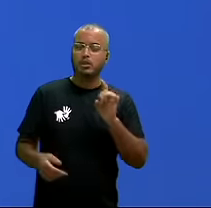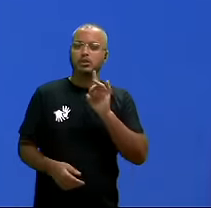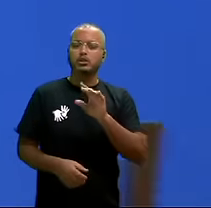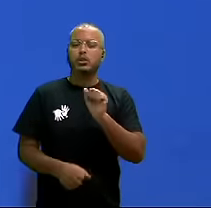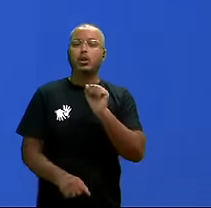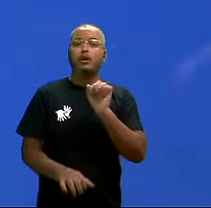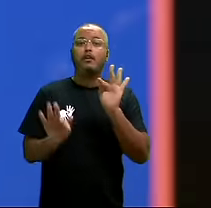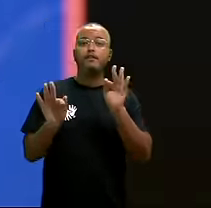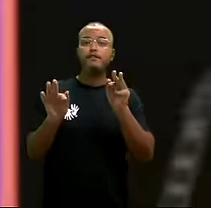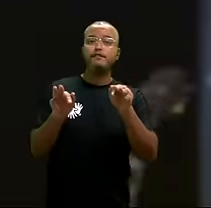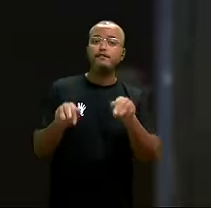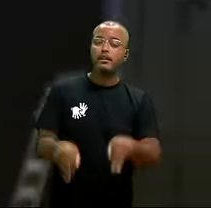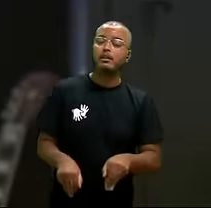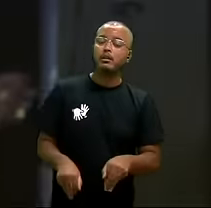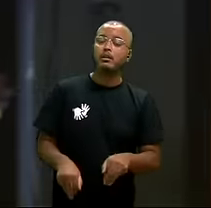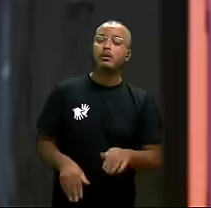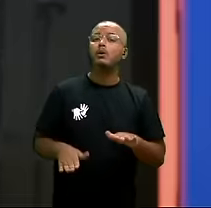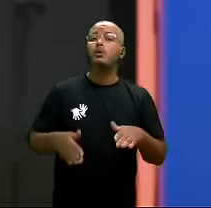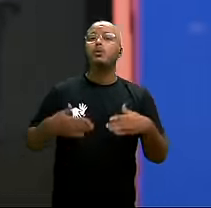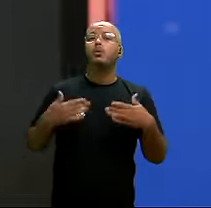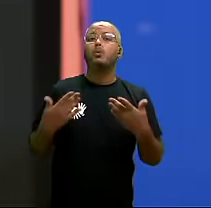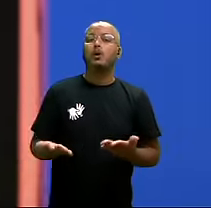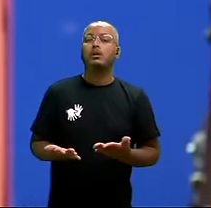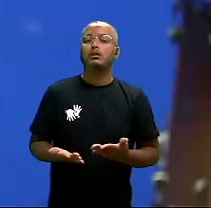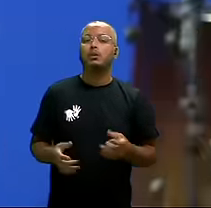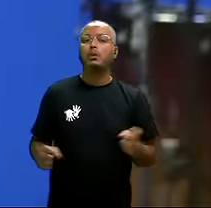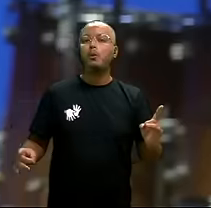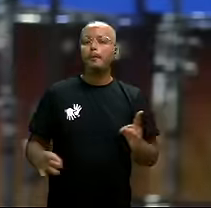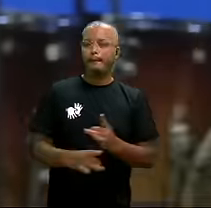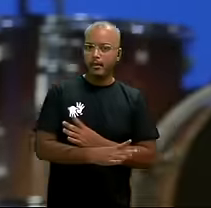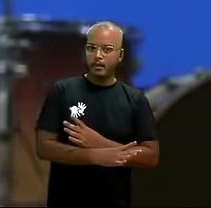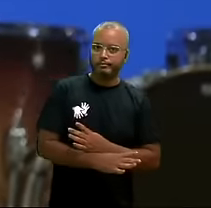Quais foram as últimas palavras de Jesus?